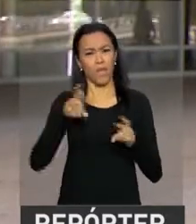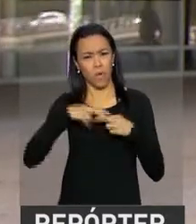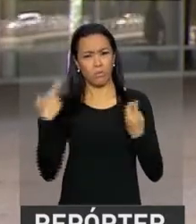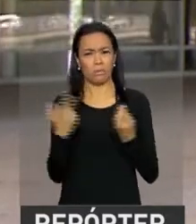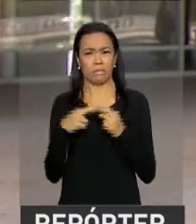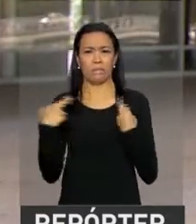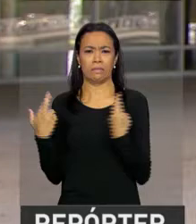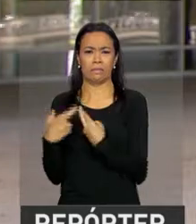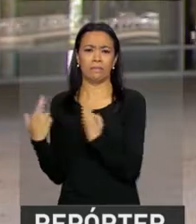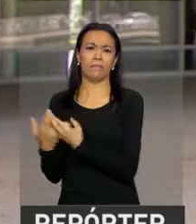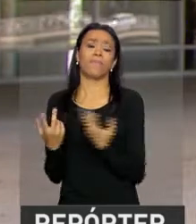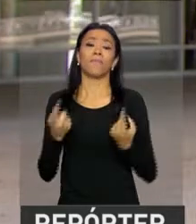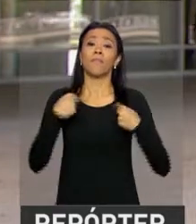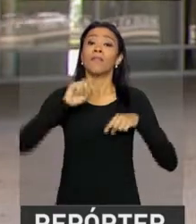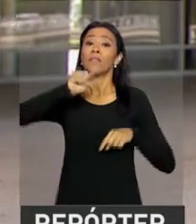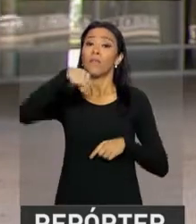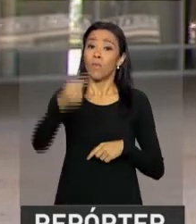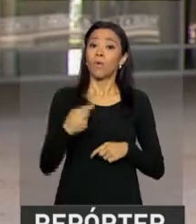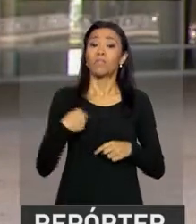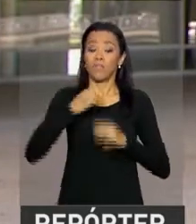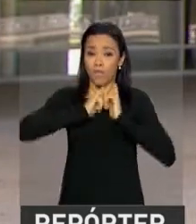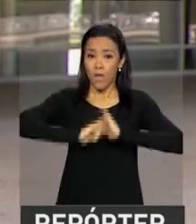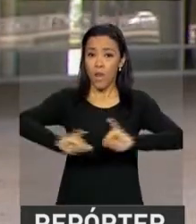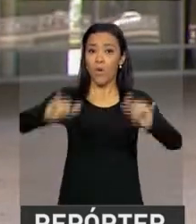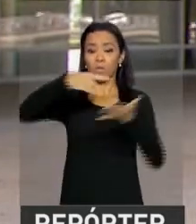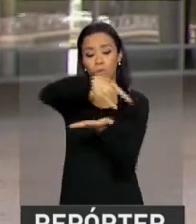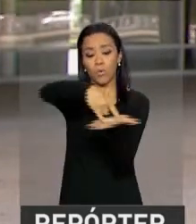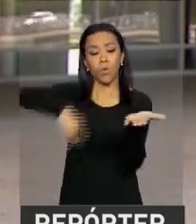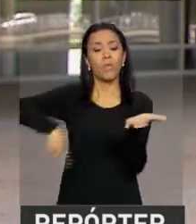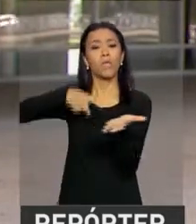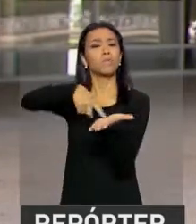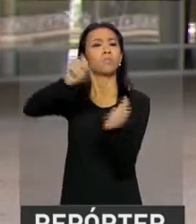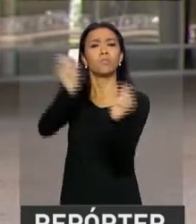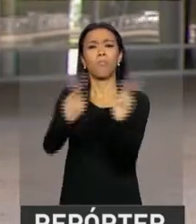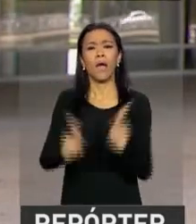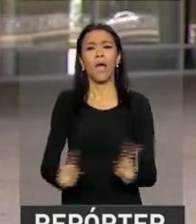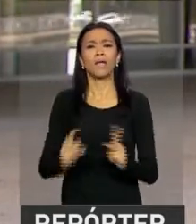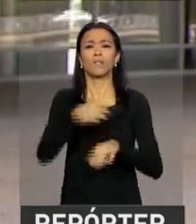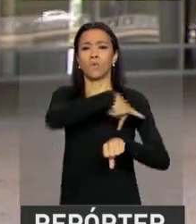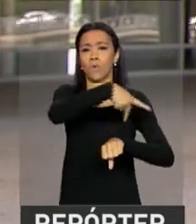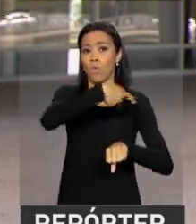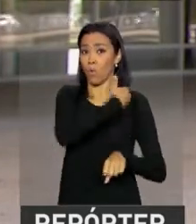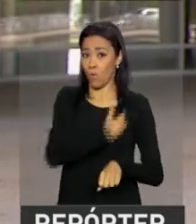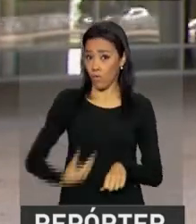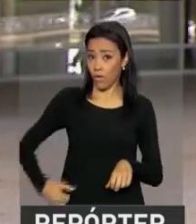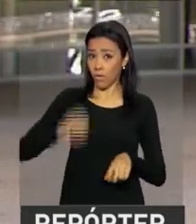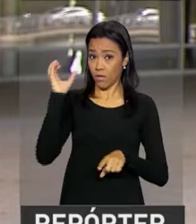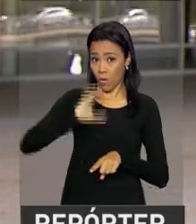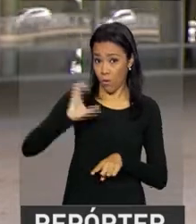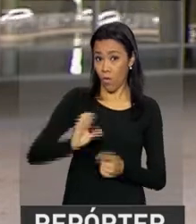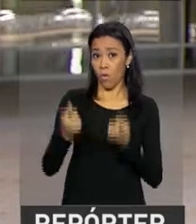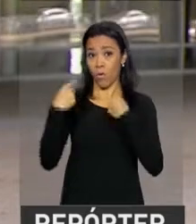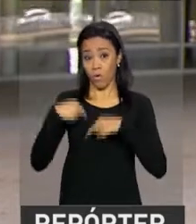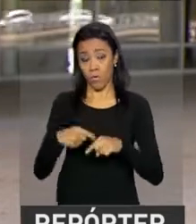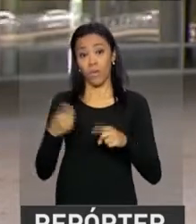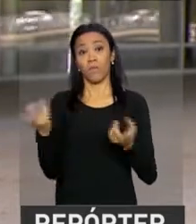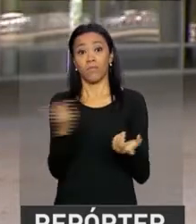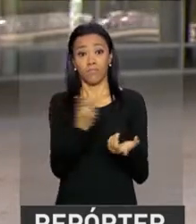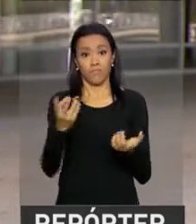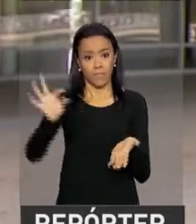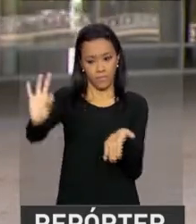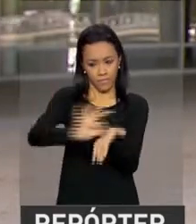temer se manifestou em nota oficial sobre o acordo de paz assinado entre o governo colombiano e as farc as forças armadas revolucionários da colômbia